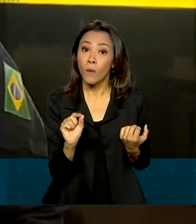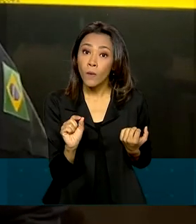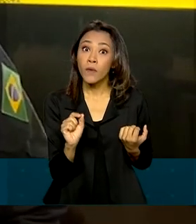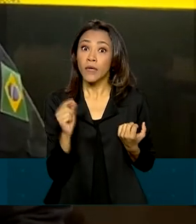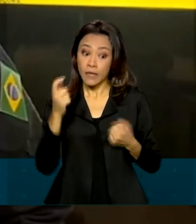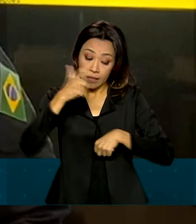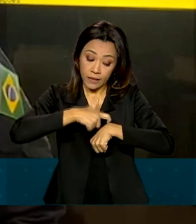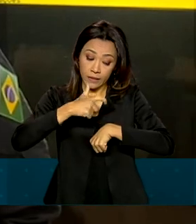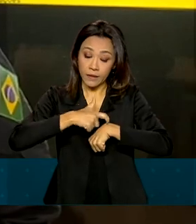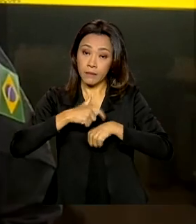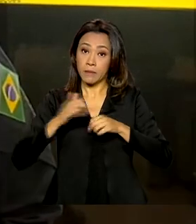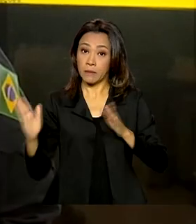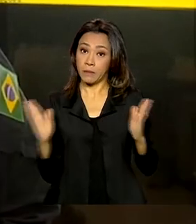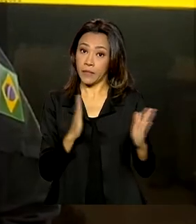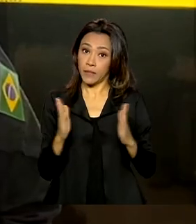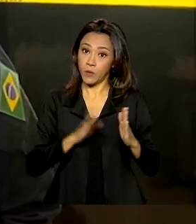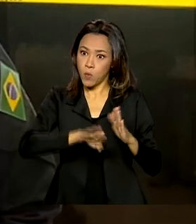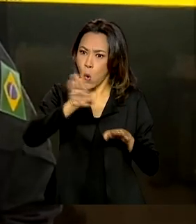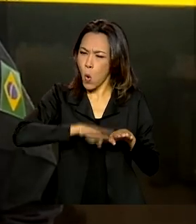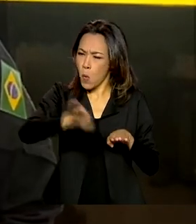fluxo nesse período já vai estar bastante intenso.